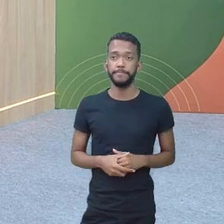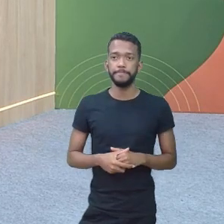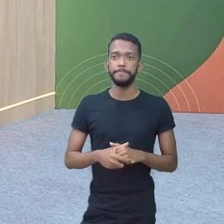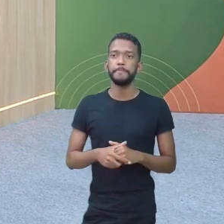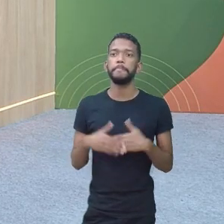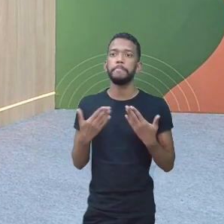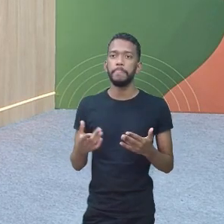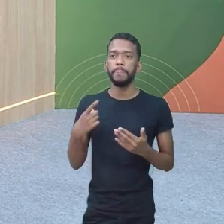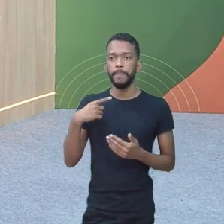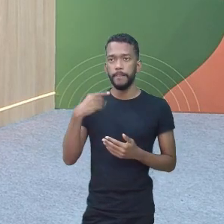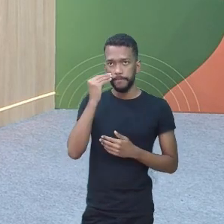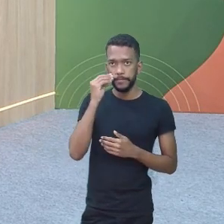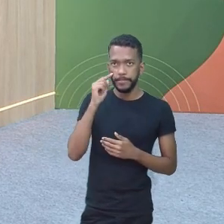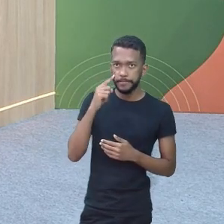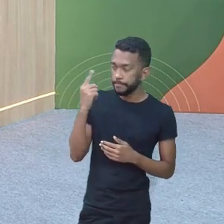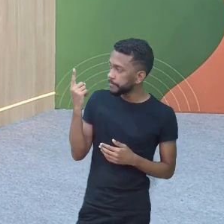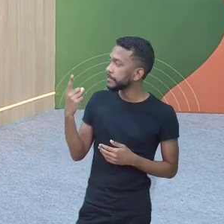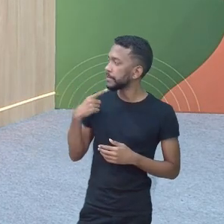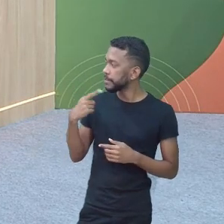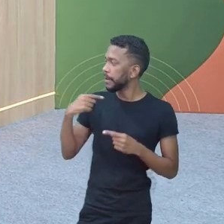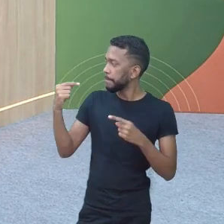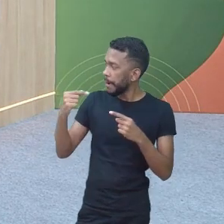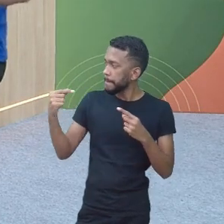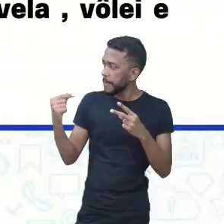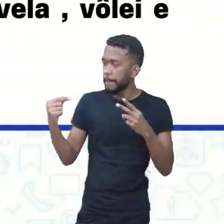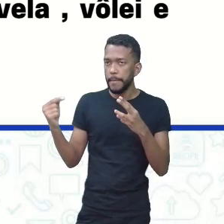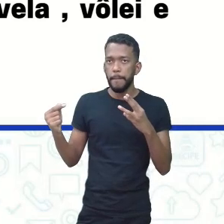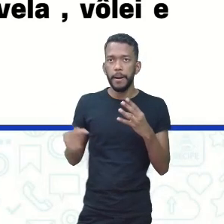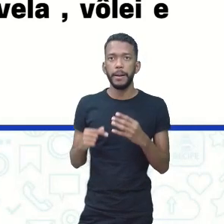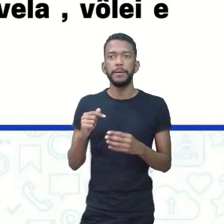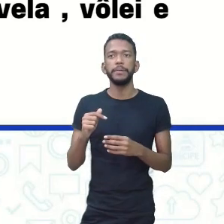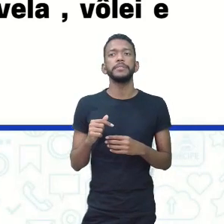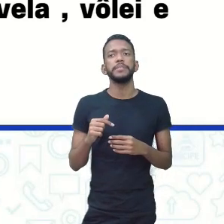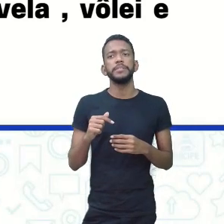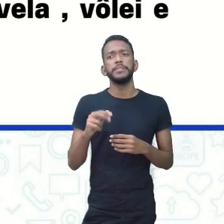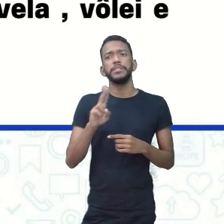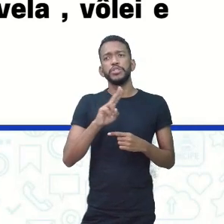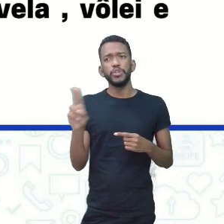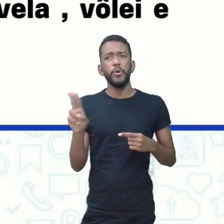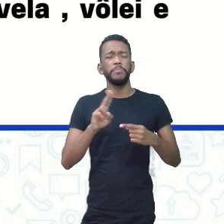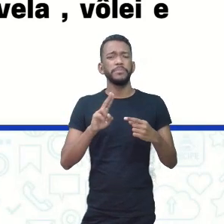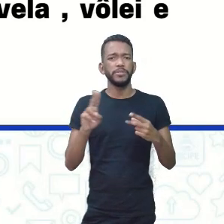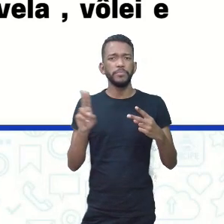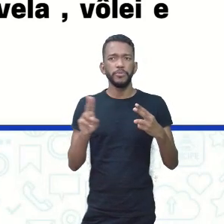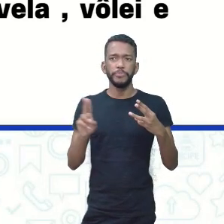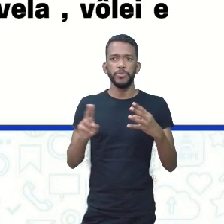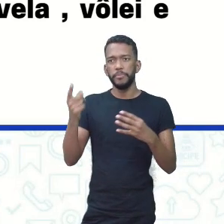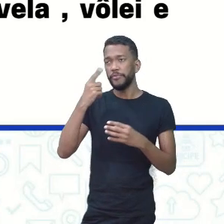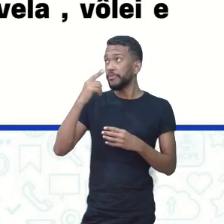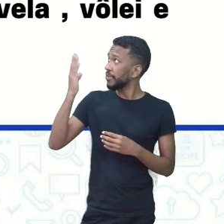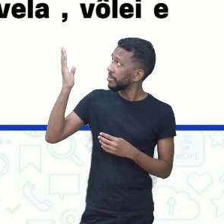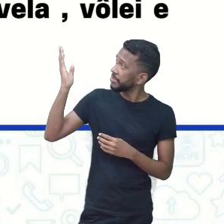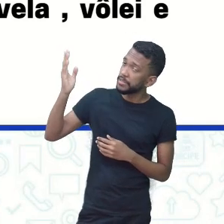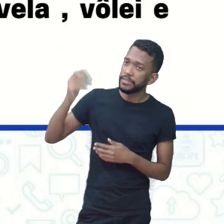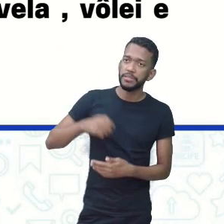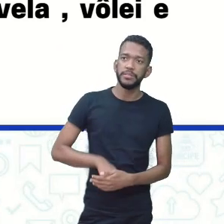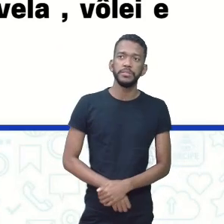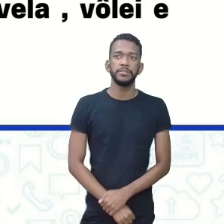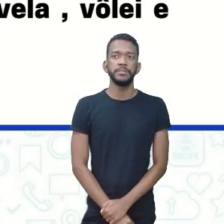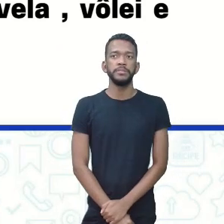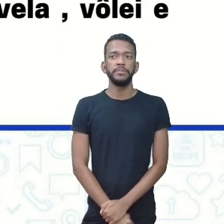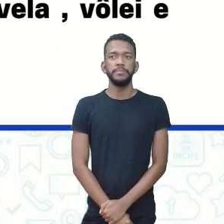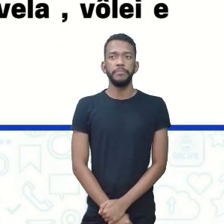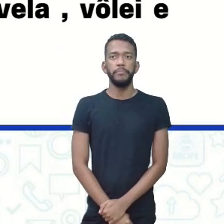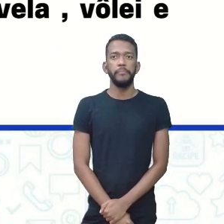tem várias outras modalidades, como badminton, basquete, boxe, ciclismo, luta olímpica,